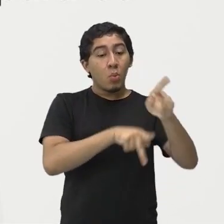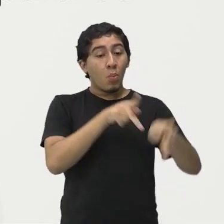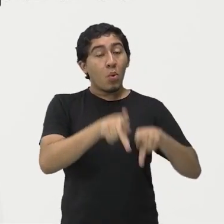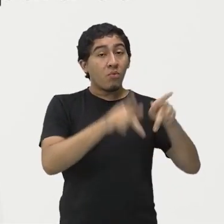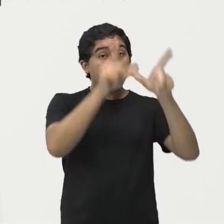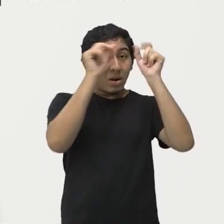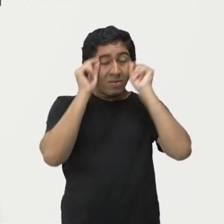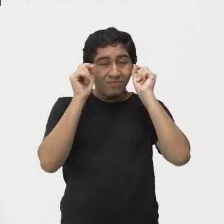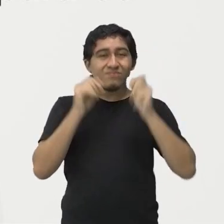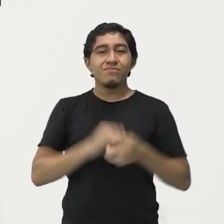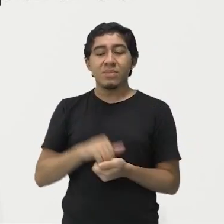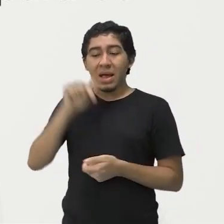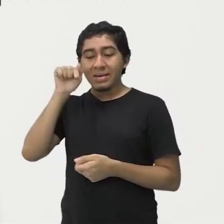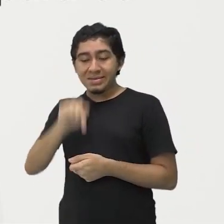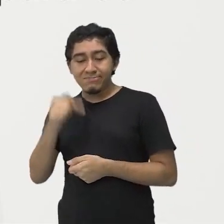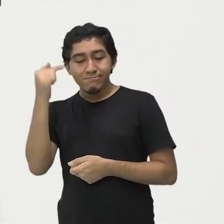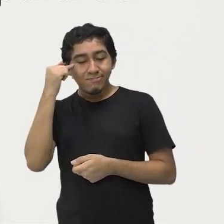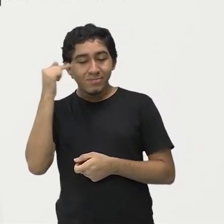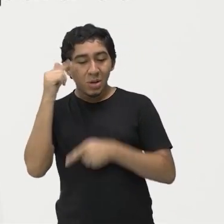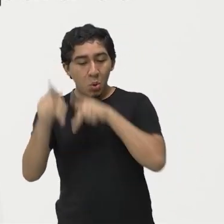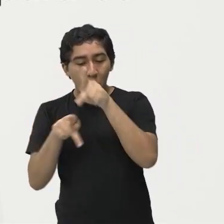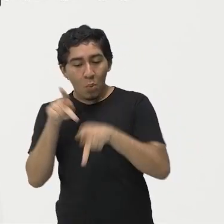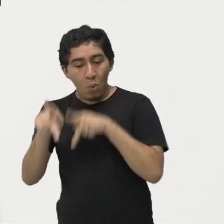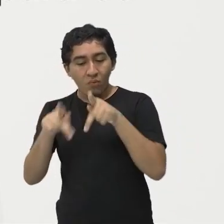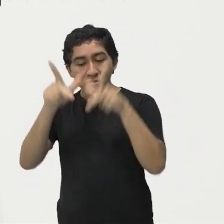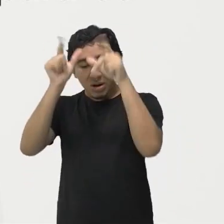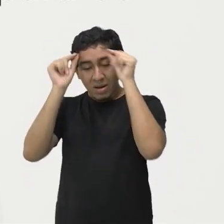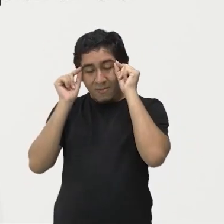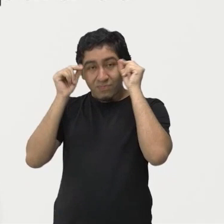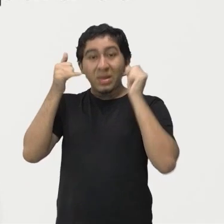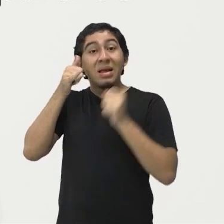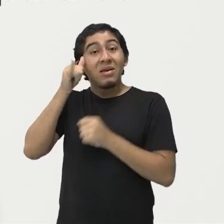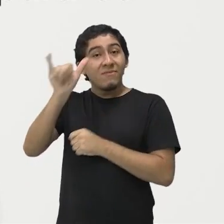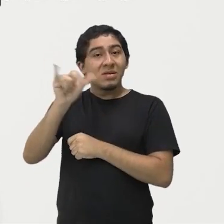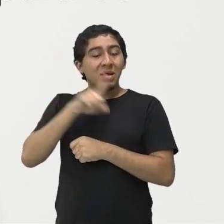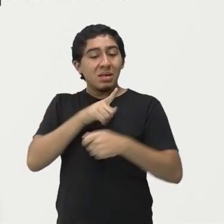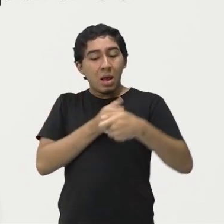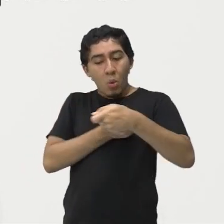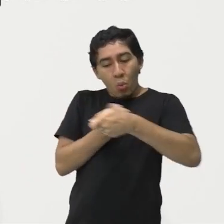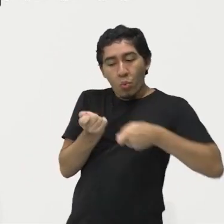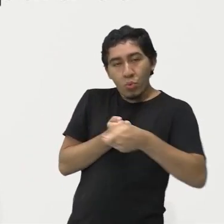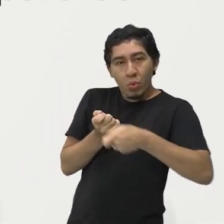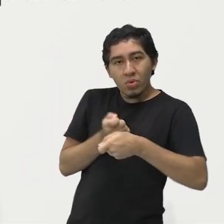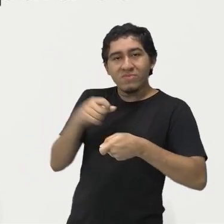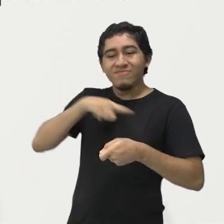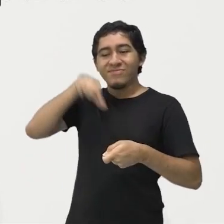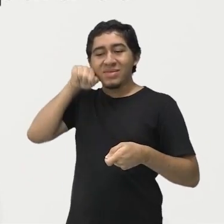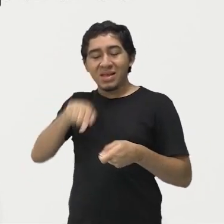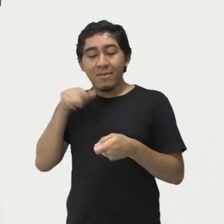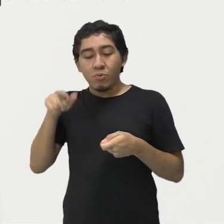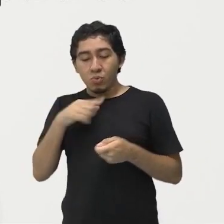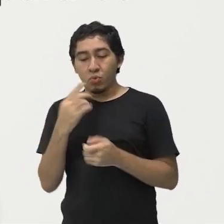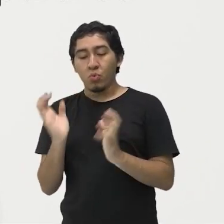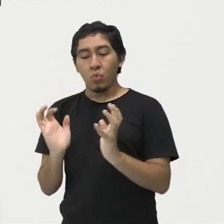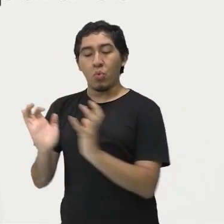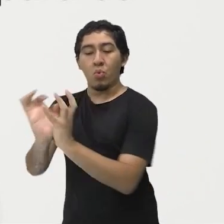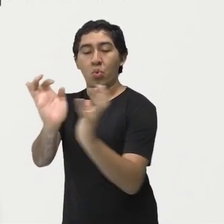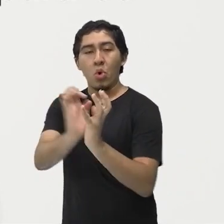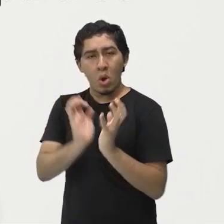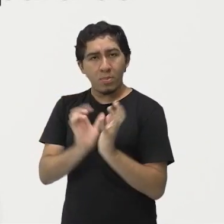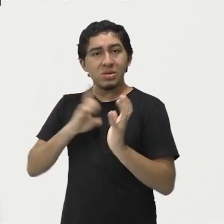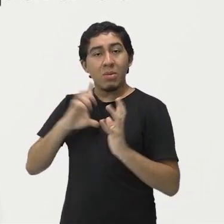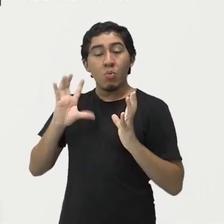eles fossem dominados pelos persas, eles vão se unir, formarem uma grande coalizão para